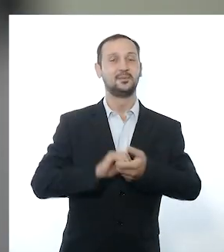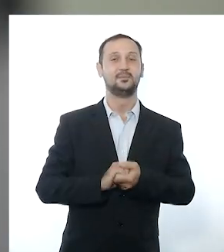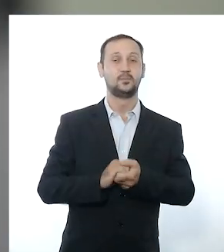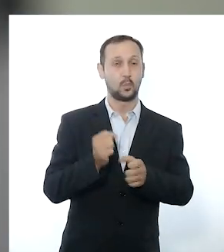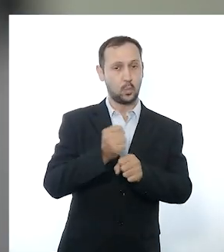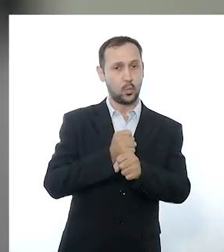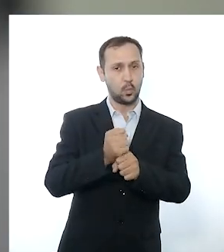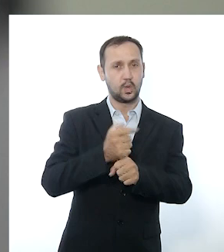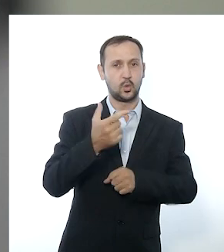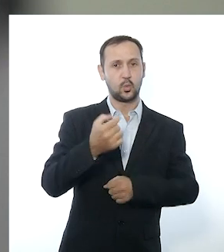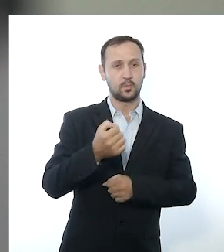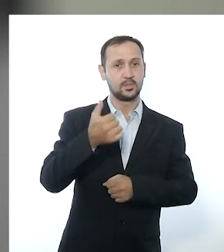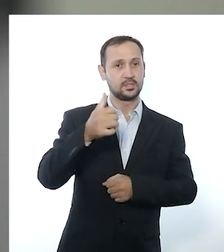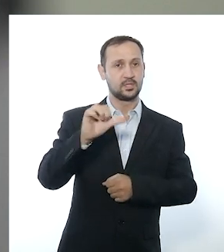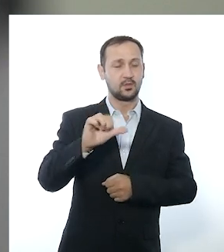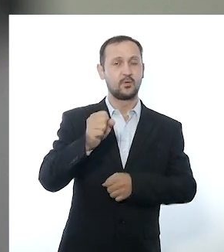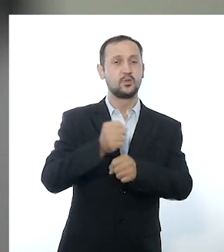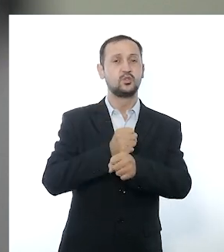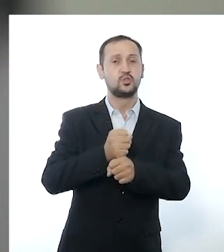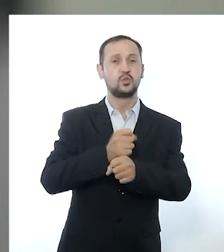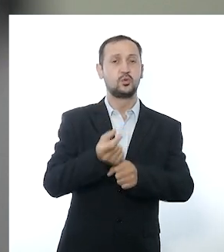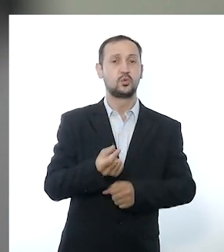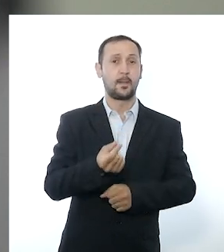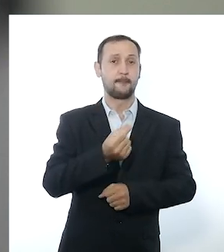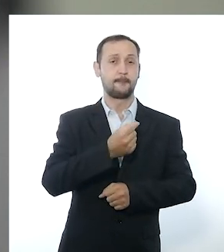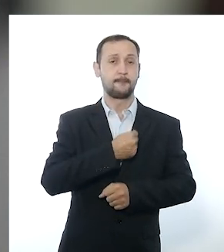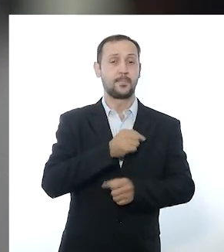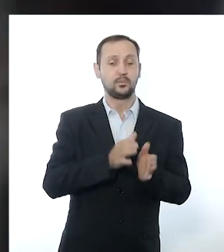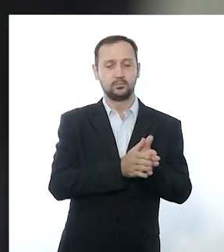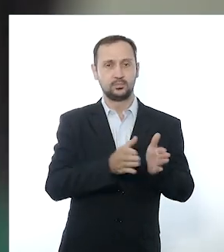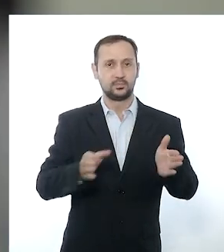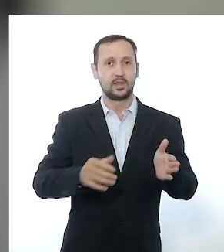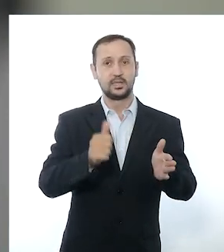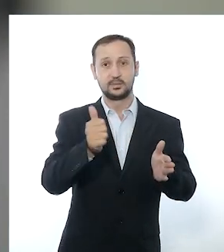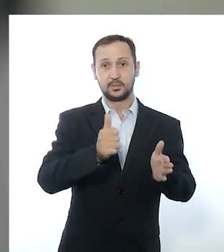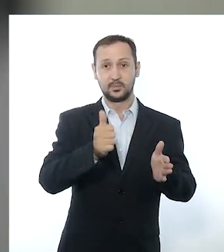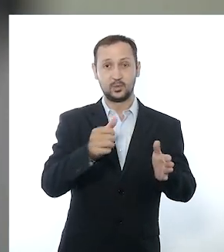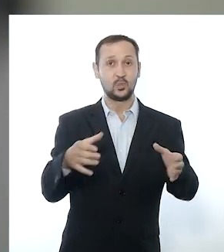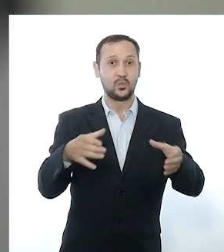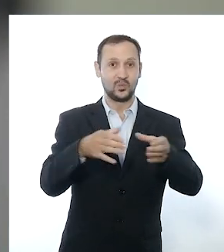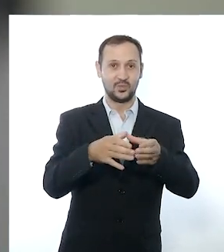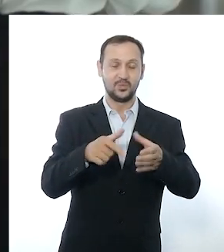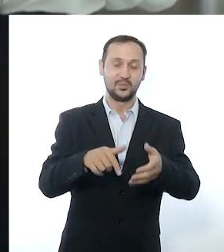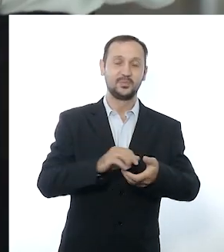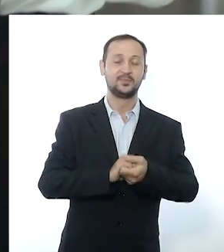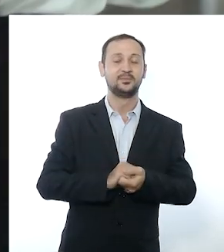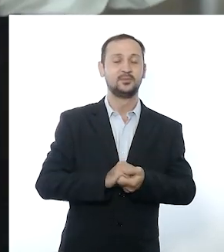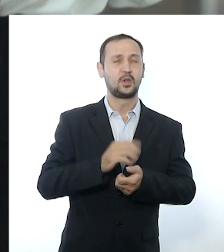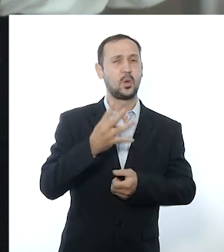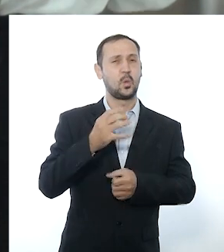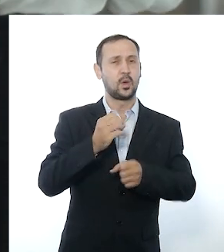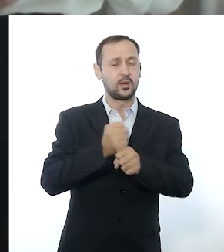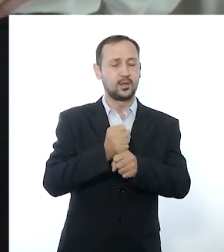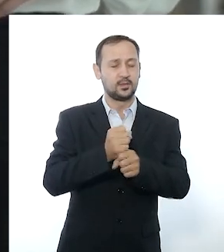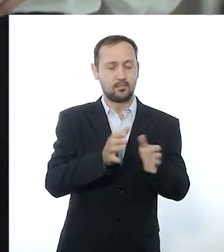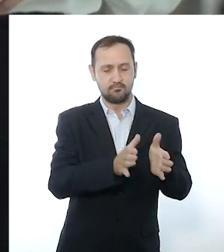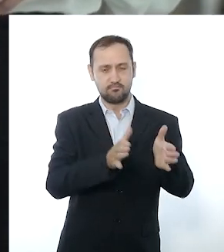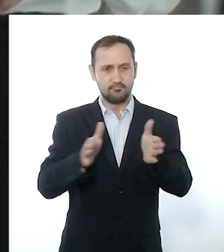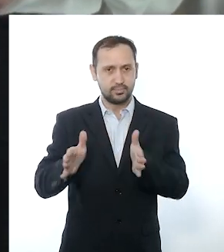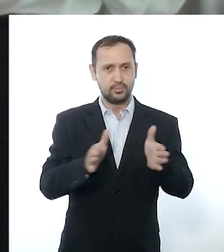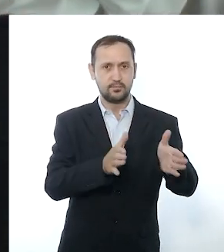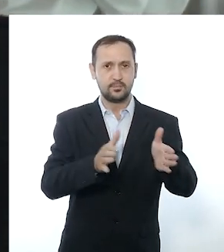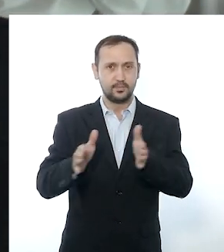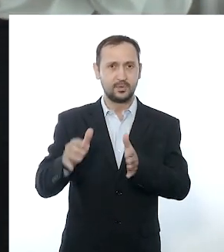lá. 2019, o ano da posse da 11ª legislatura, o 40º da